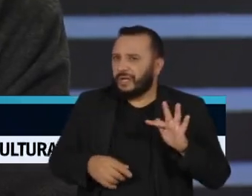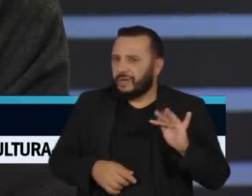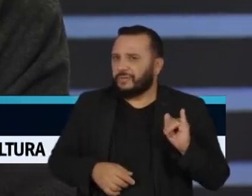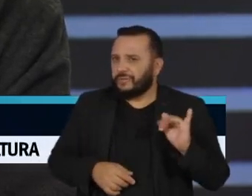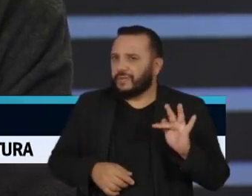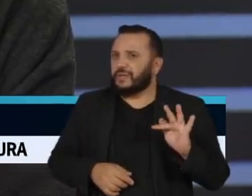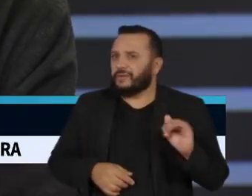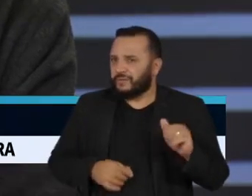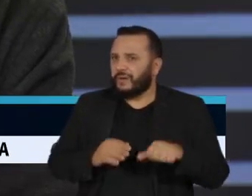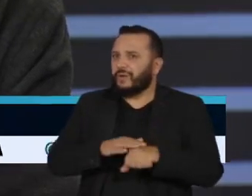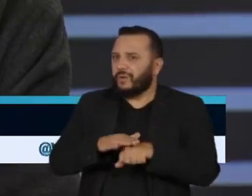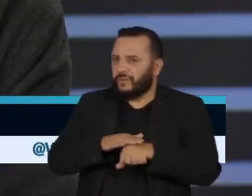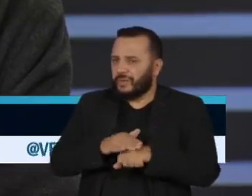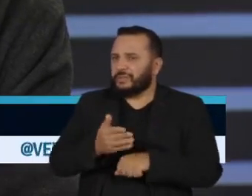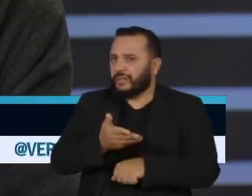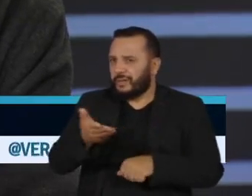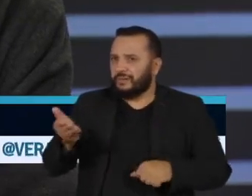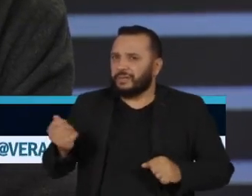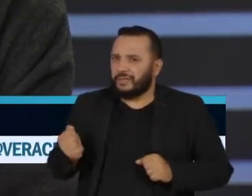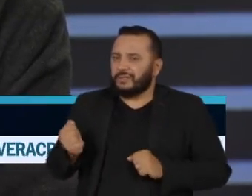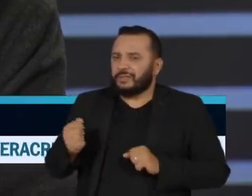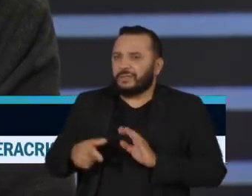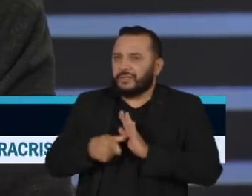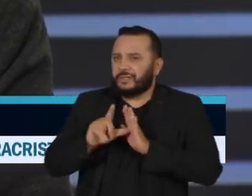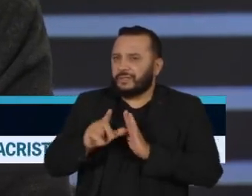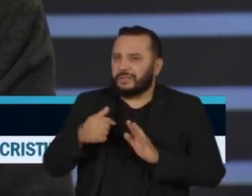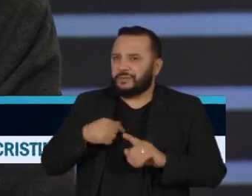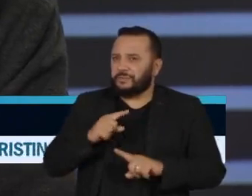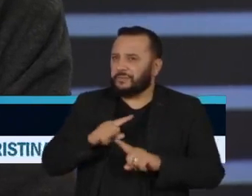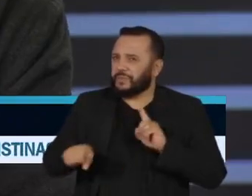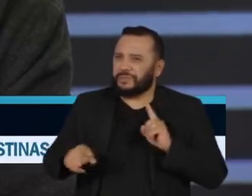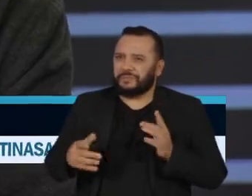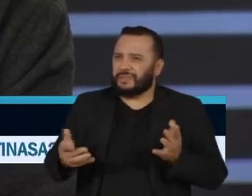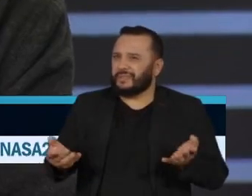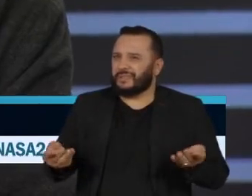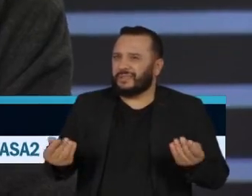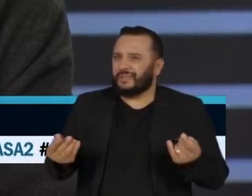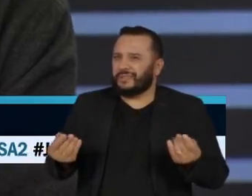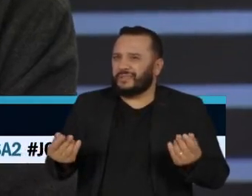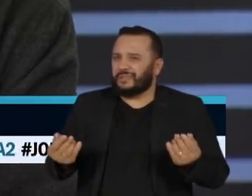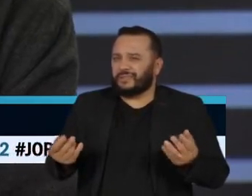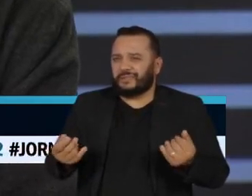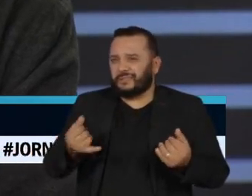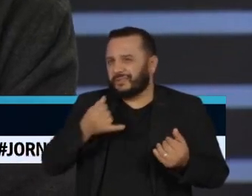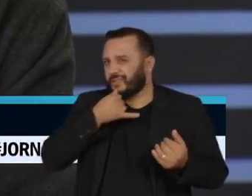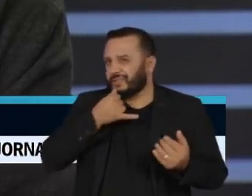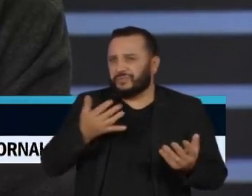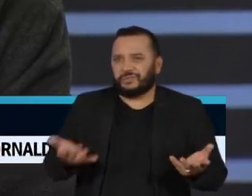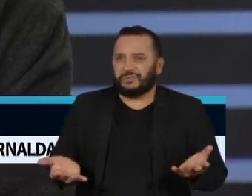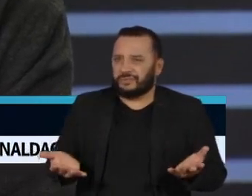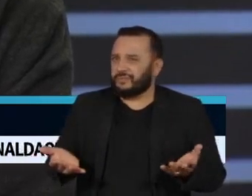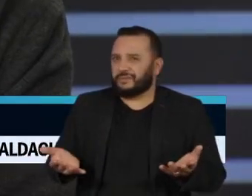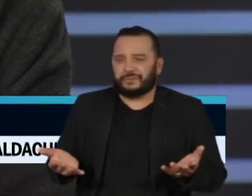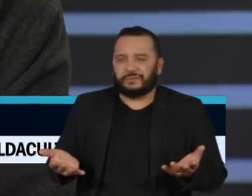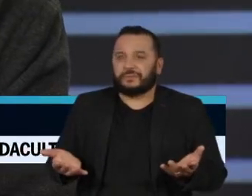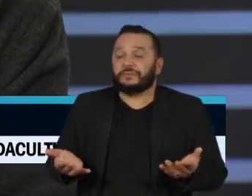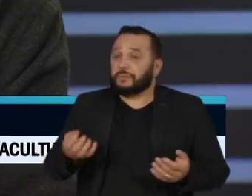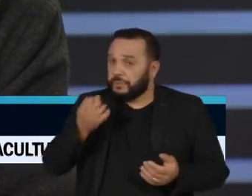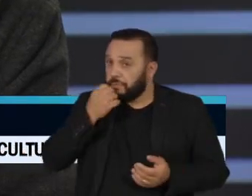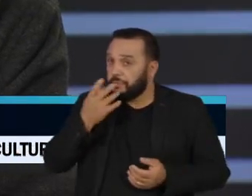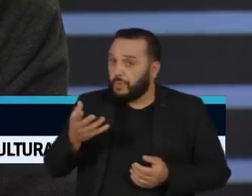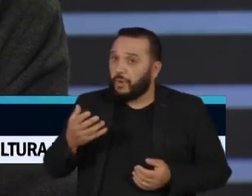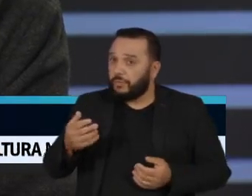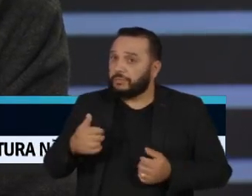e por esse tipo de censura eu acho que é realmente lamentável nesse aspecto muito bom que os